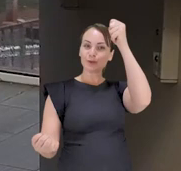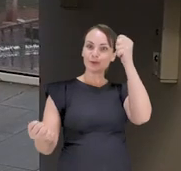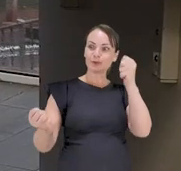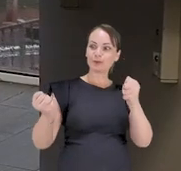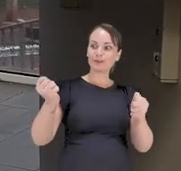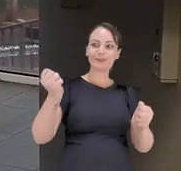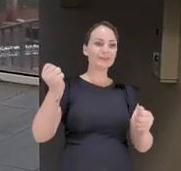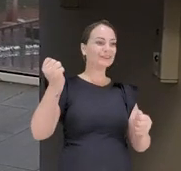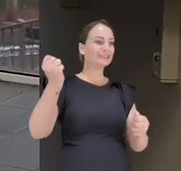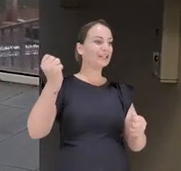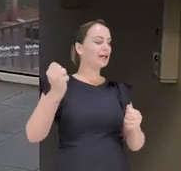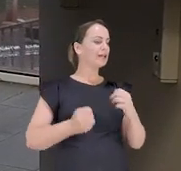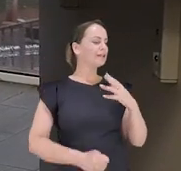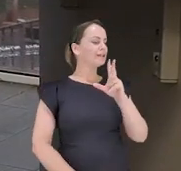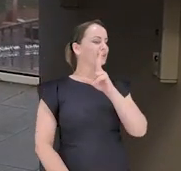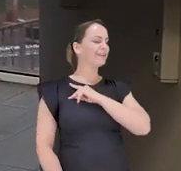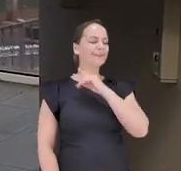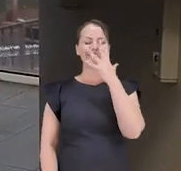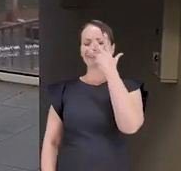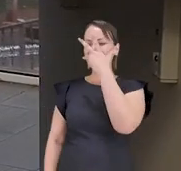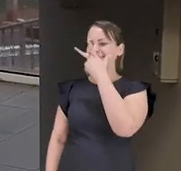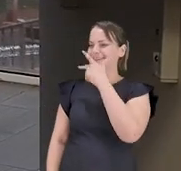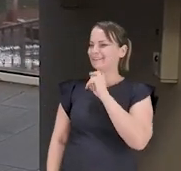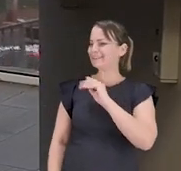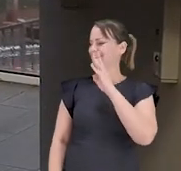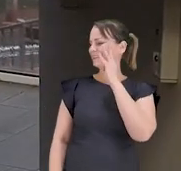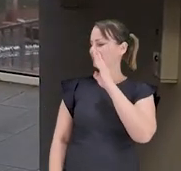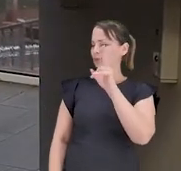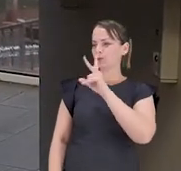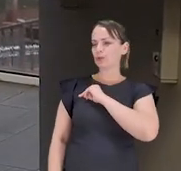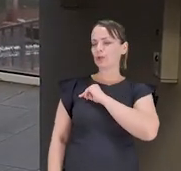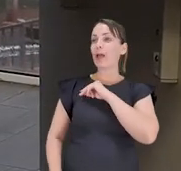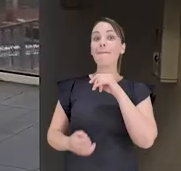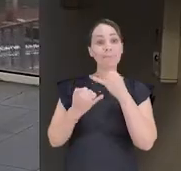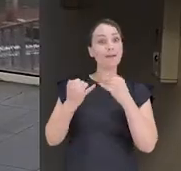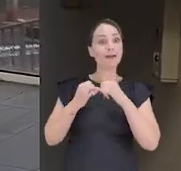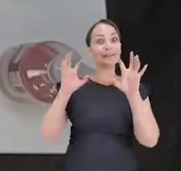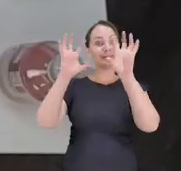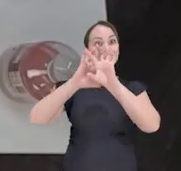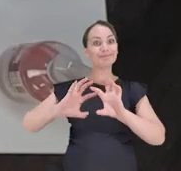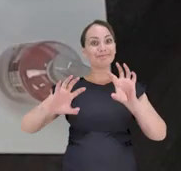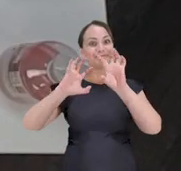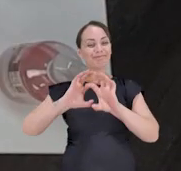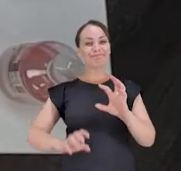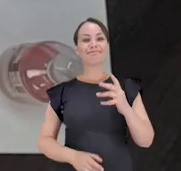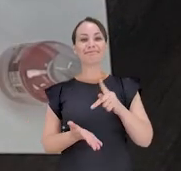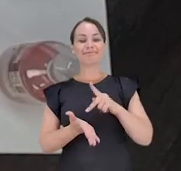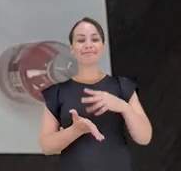Nossa, que lindo. Gente, essa muito legal. Doce, muito legal. Essa é uma nuvem. Muito top. Muito